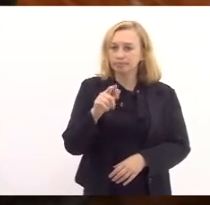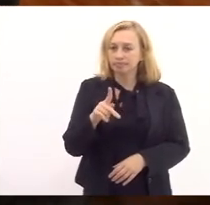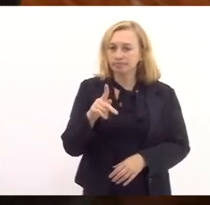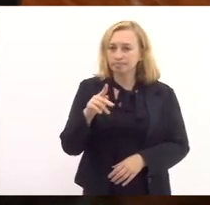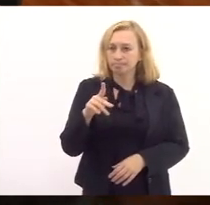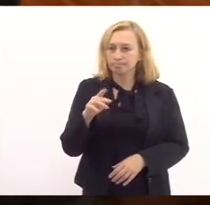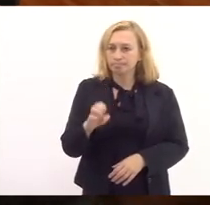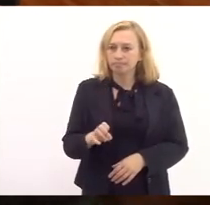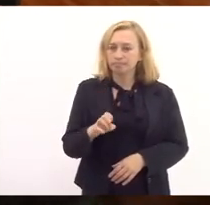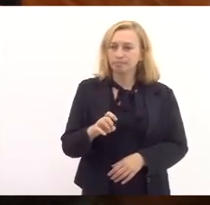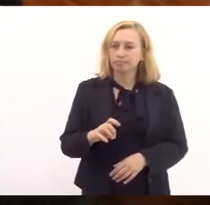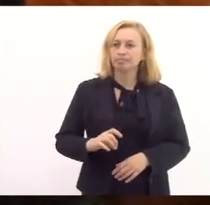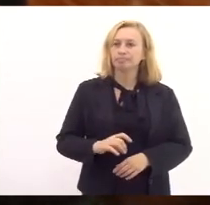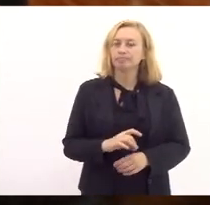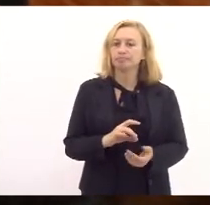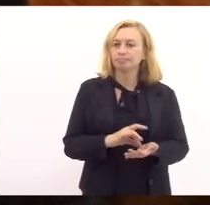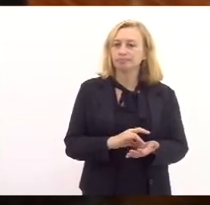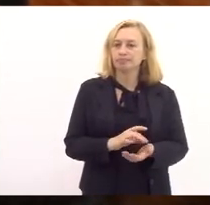original.